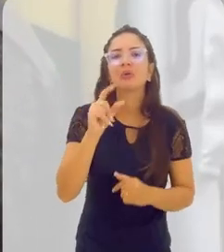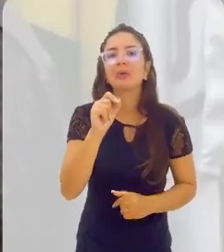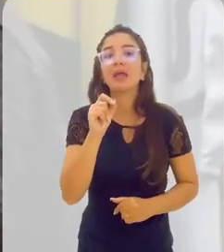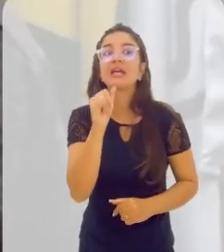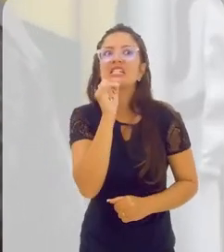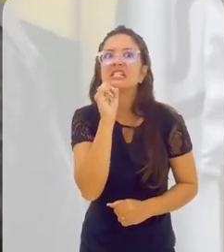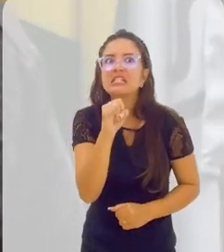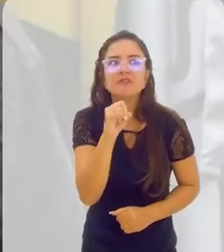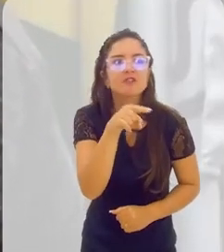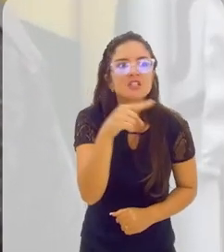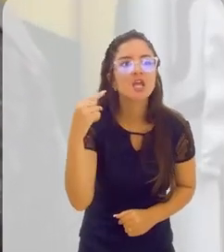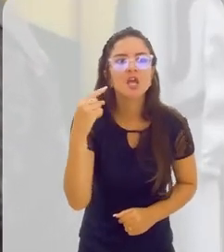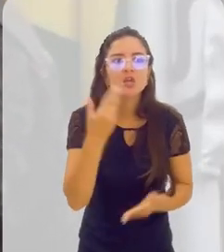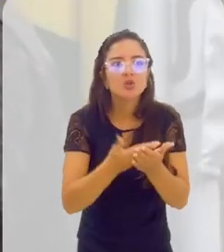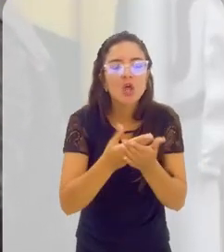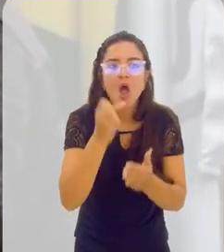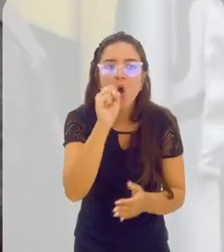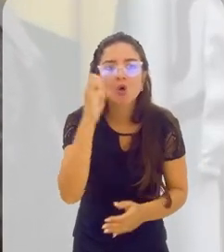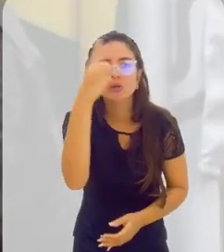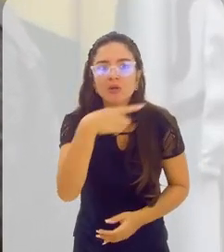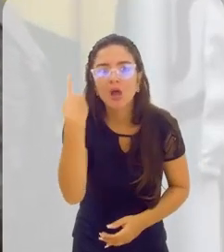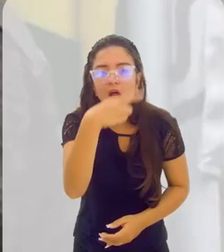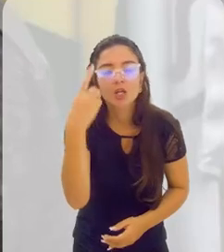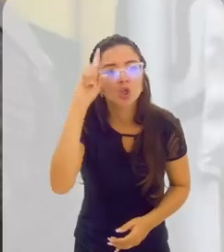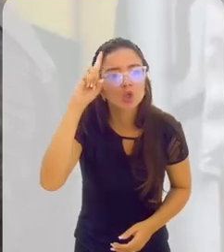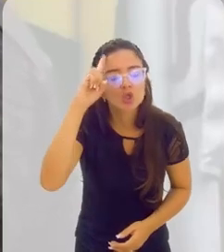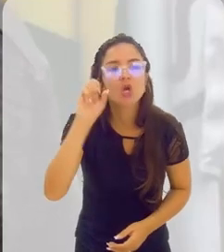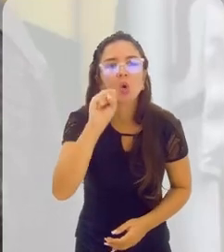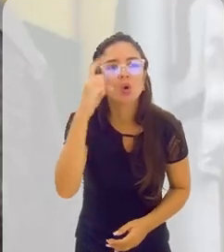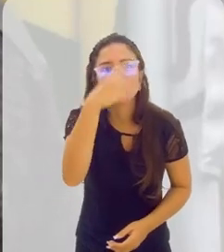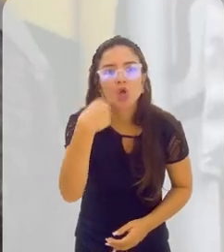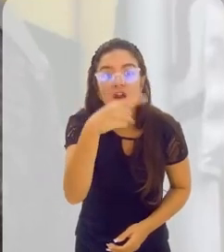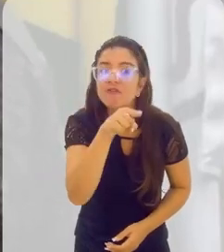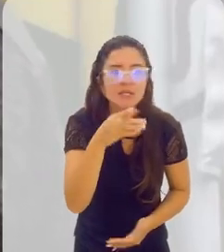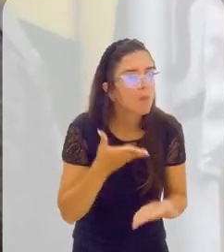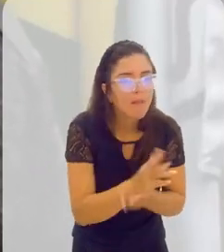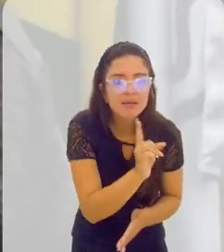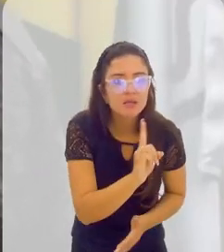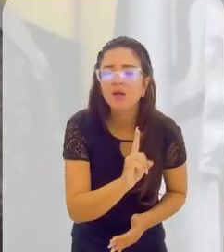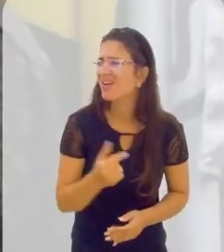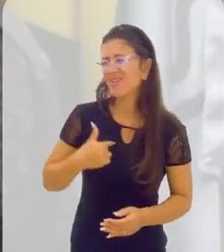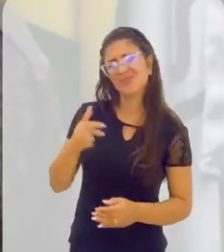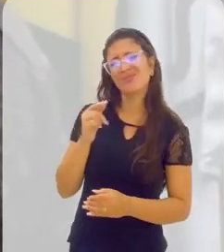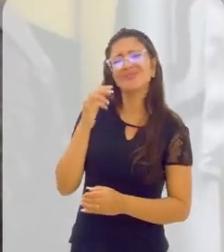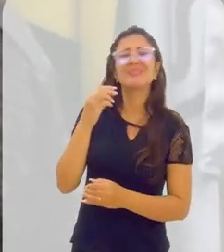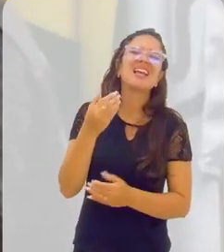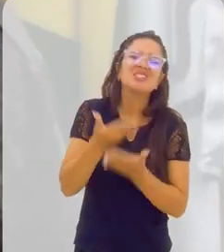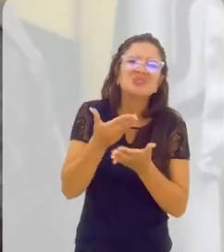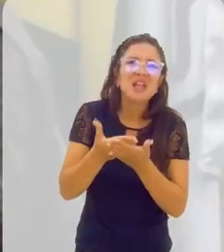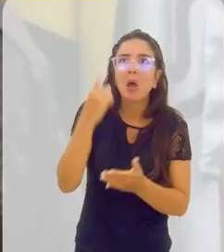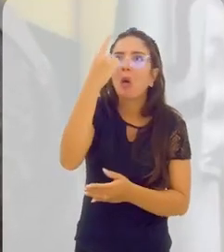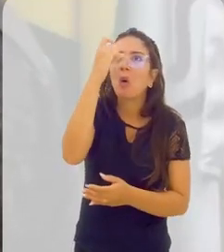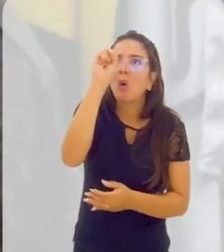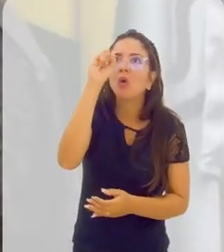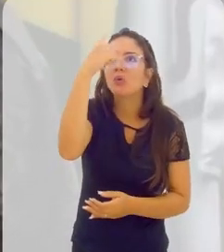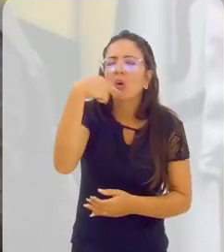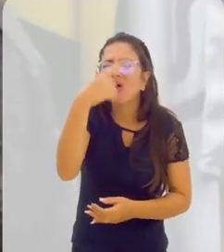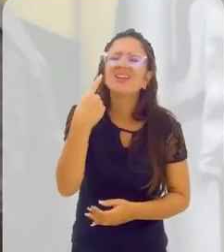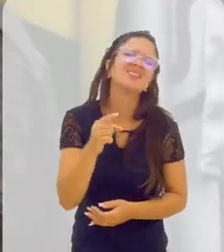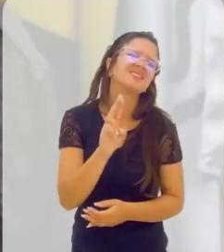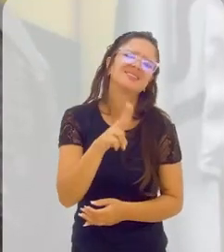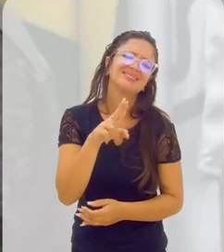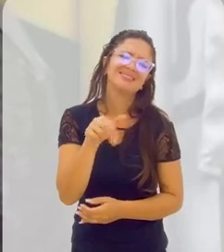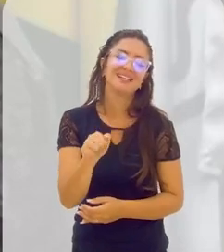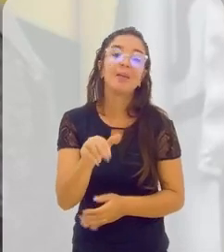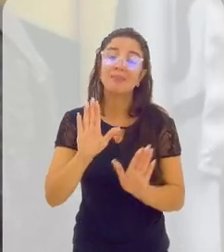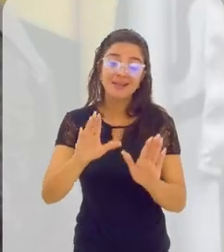dia durante todos os dias você não vai passar Eu nunca estudei oito horas por dia nem nada disso eu passei passei na USP